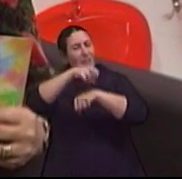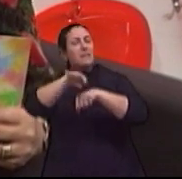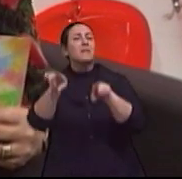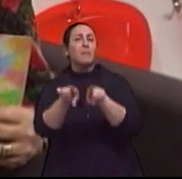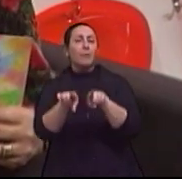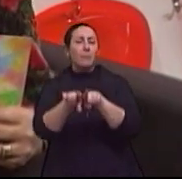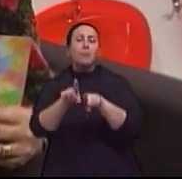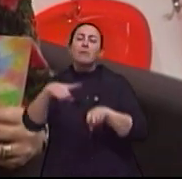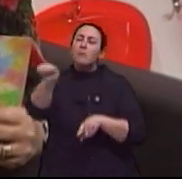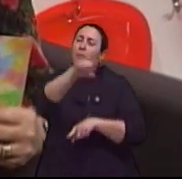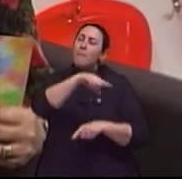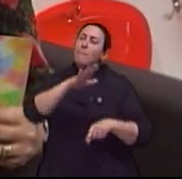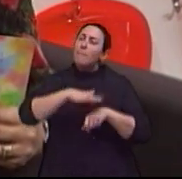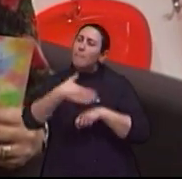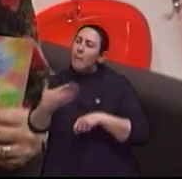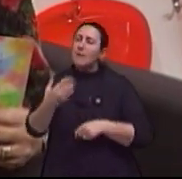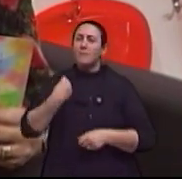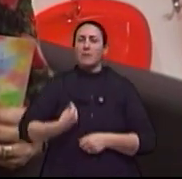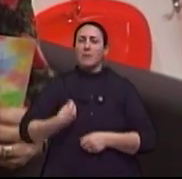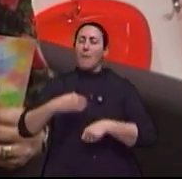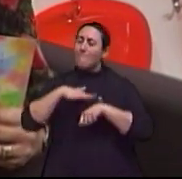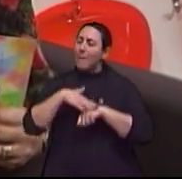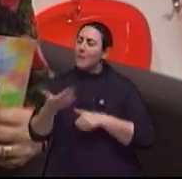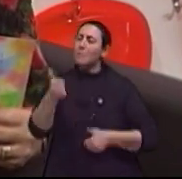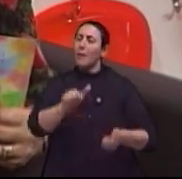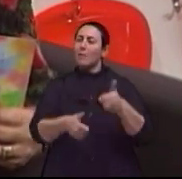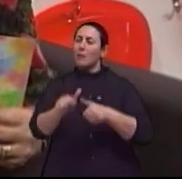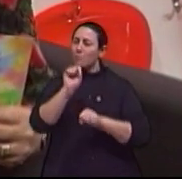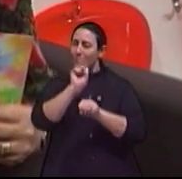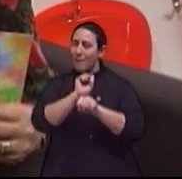sim para ter mais vida com mais qualidade nós já voltamos